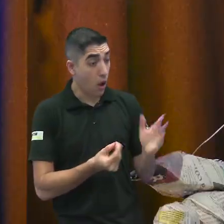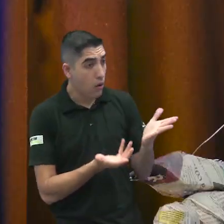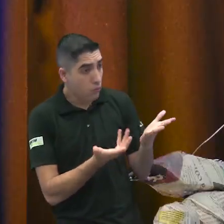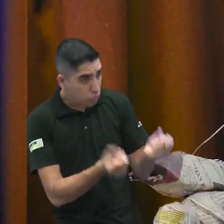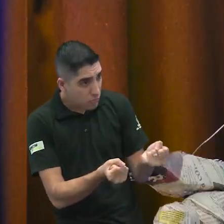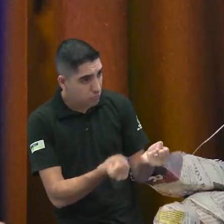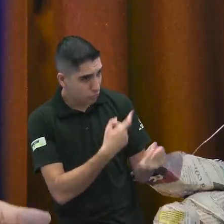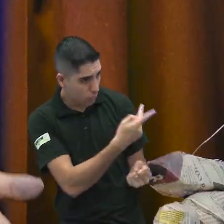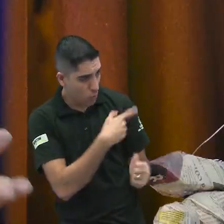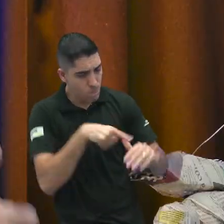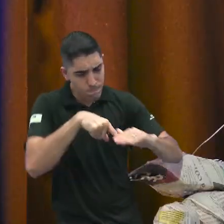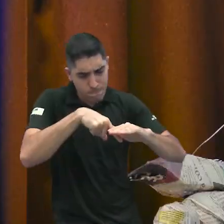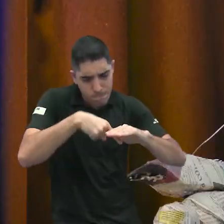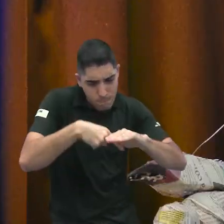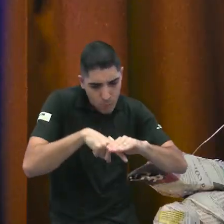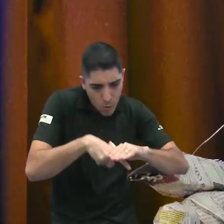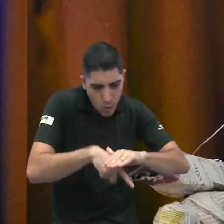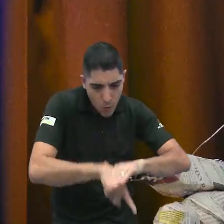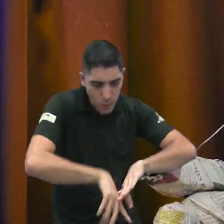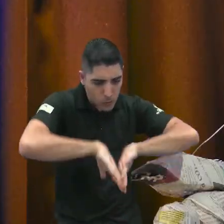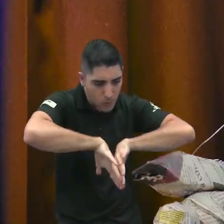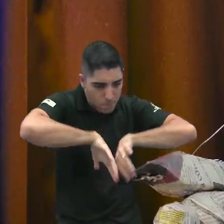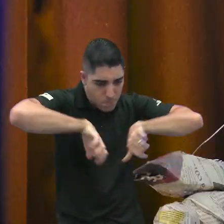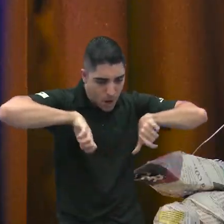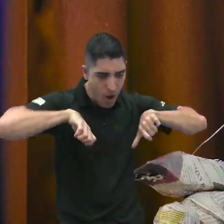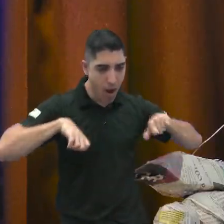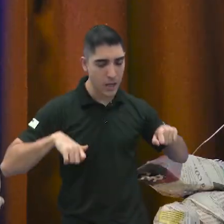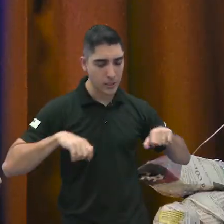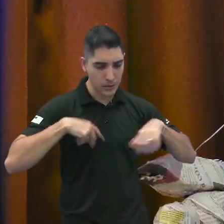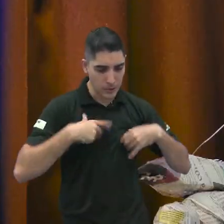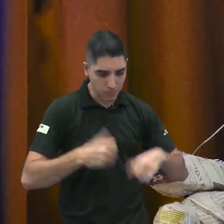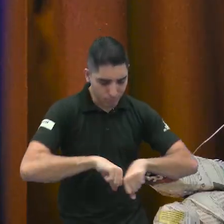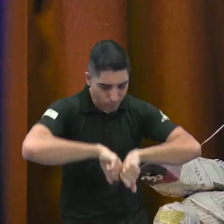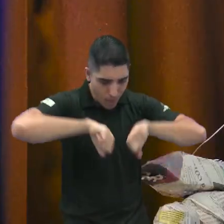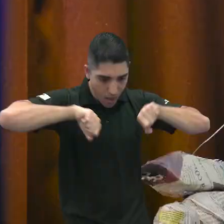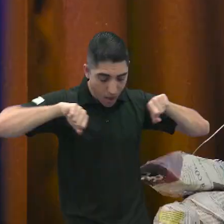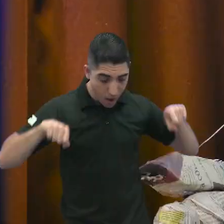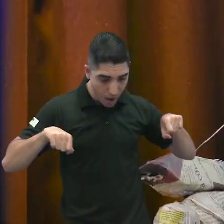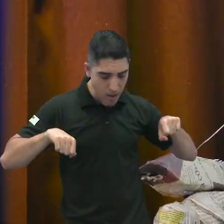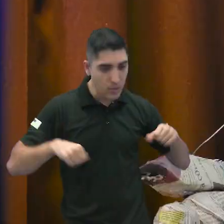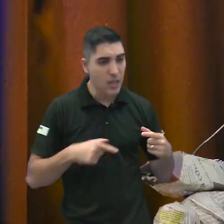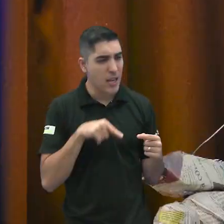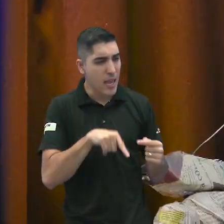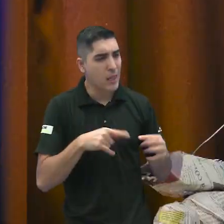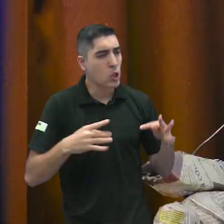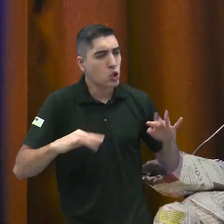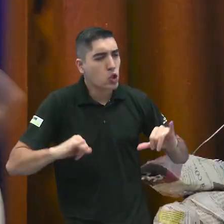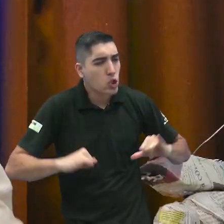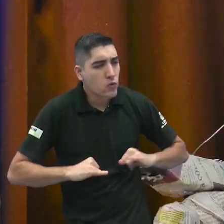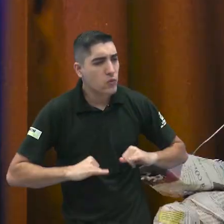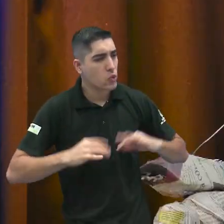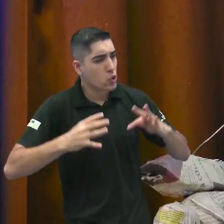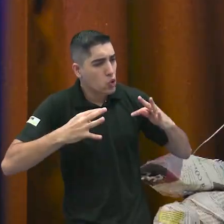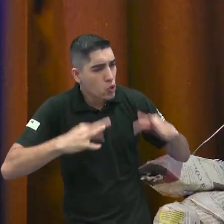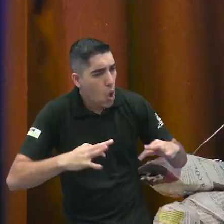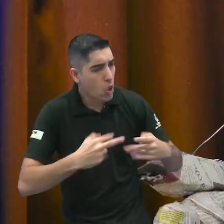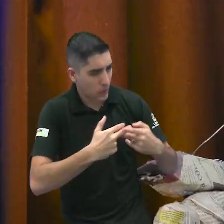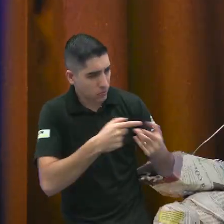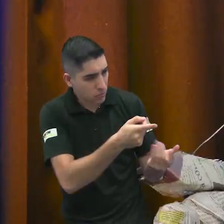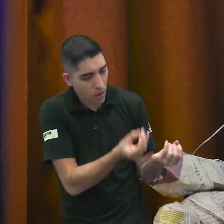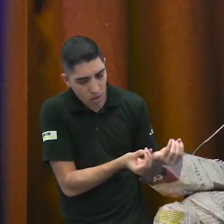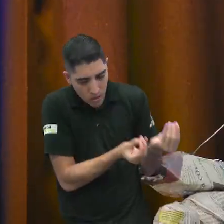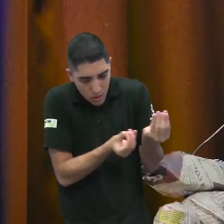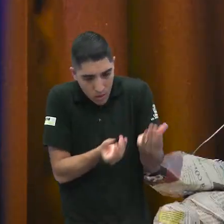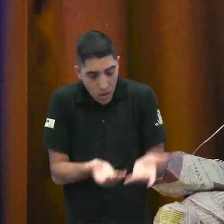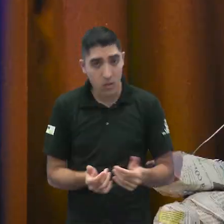mergulhar. Vamos mergulhar nesse universo, vamos trazer essa expressão, essa dor, todo esse material que você tem.